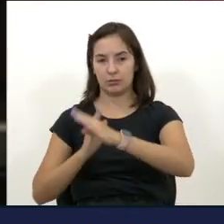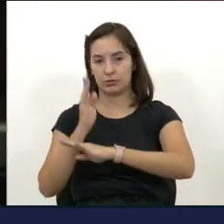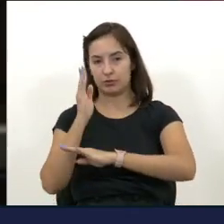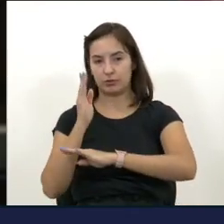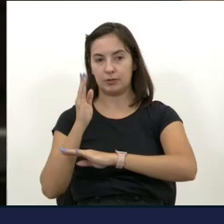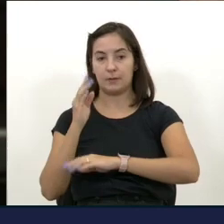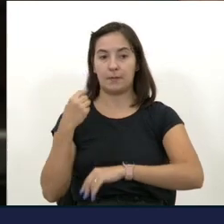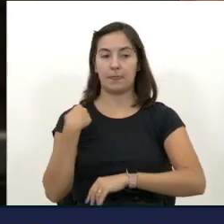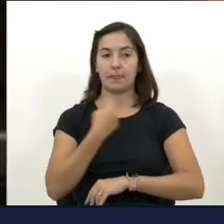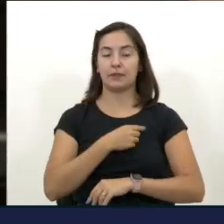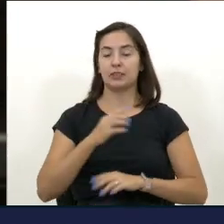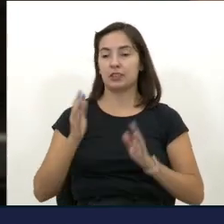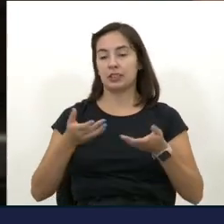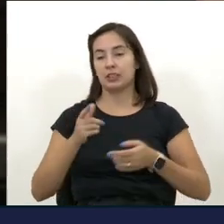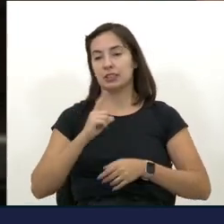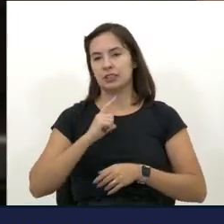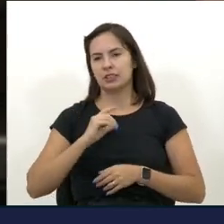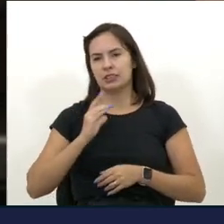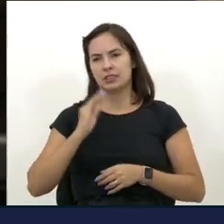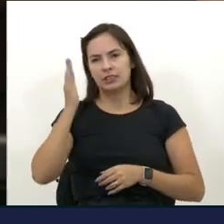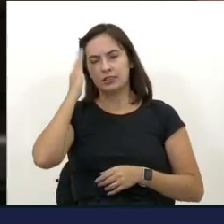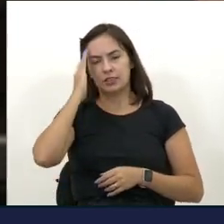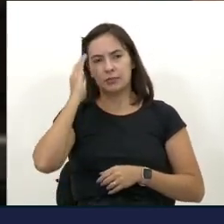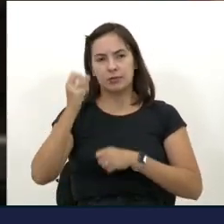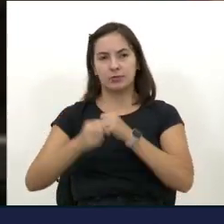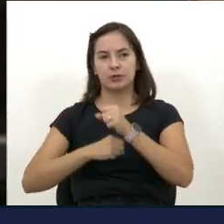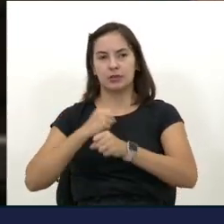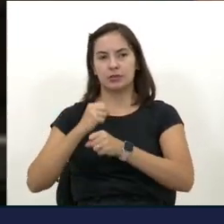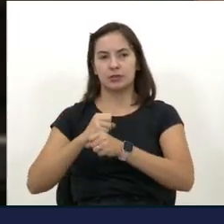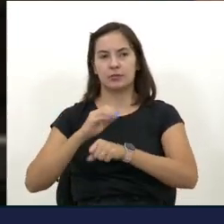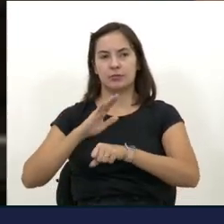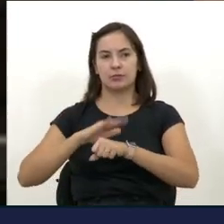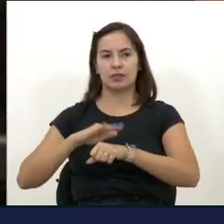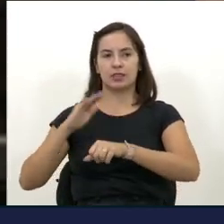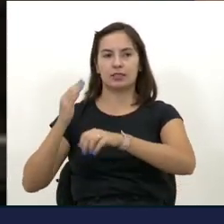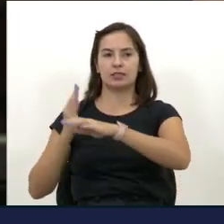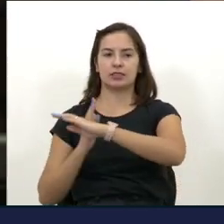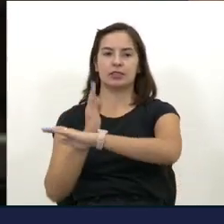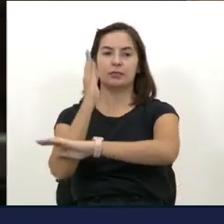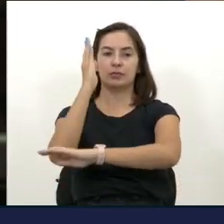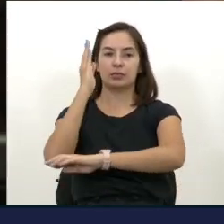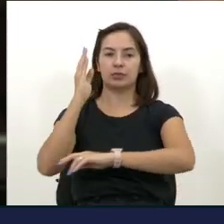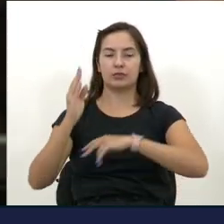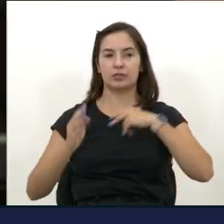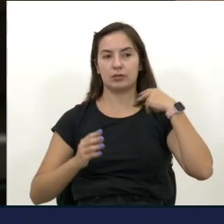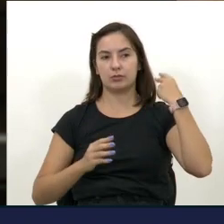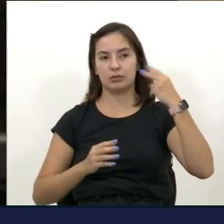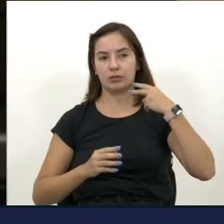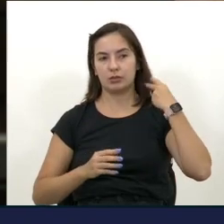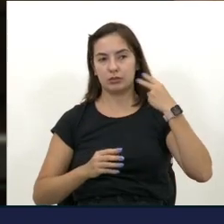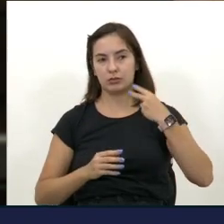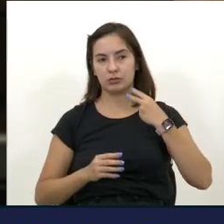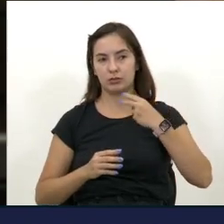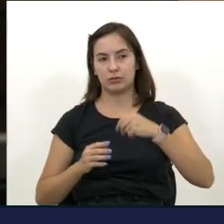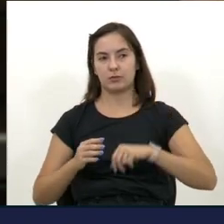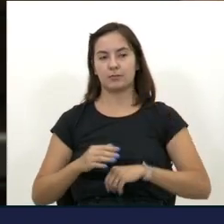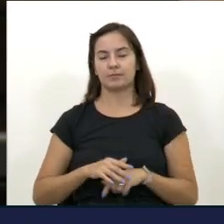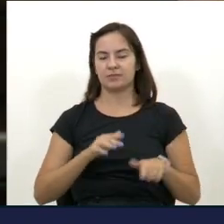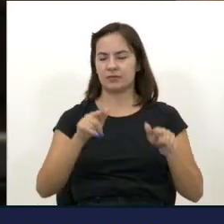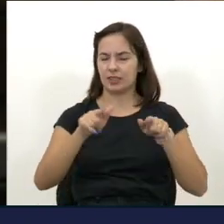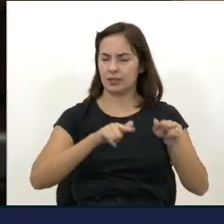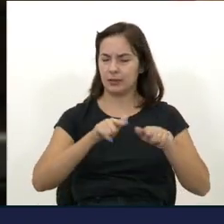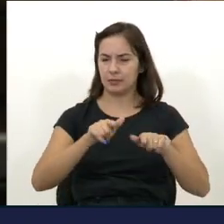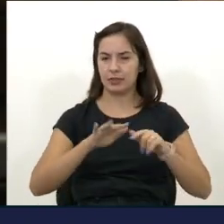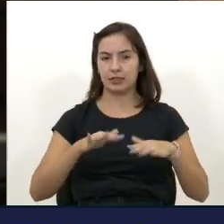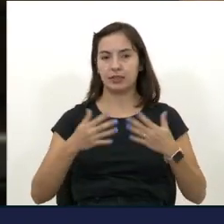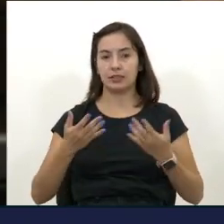já tem um pré-evento que foi um dos anos que mais aprovamos projetos de vereadores do executivo produzimos muito né então foi um